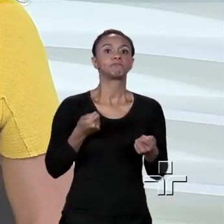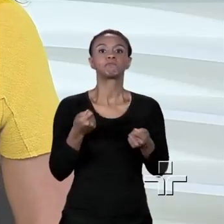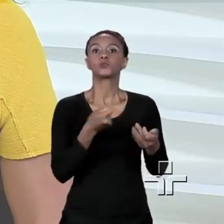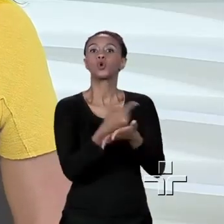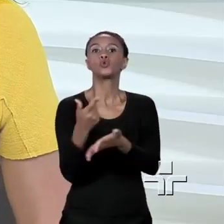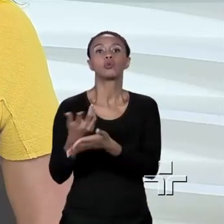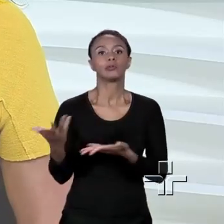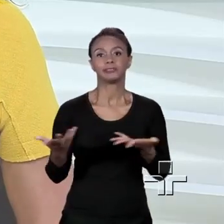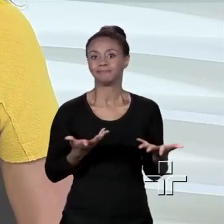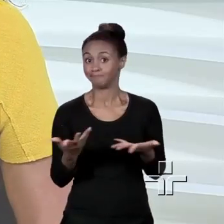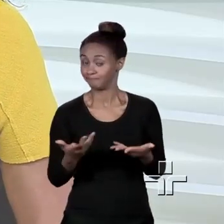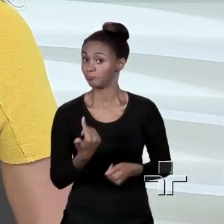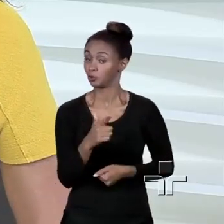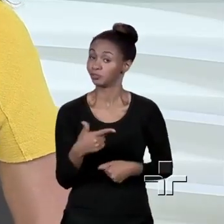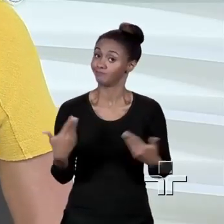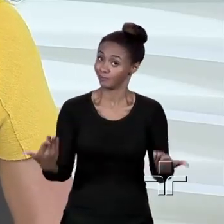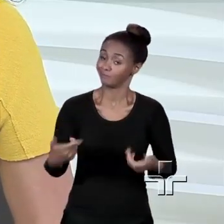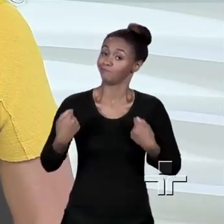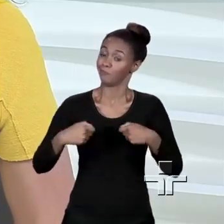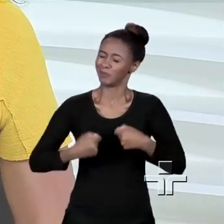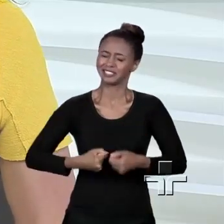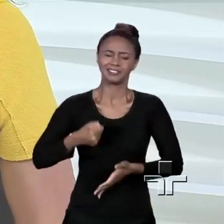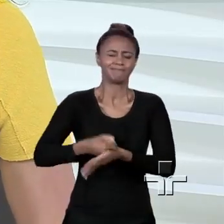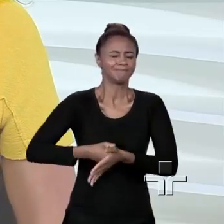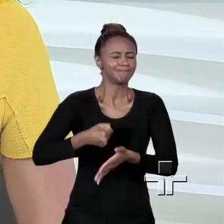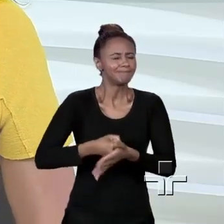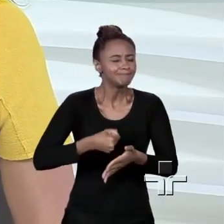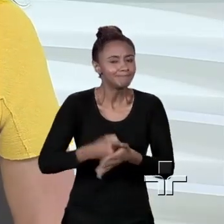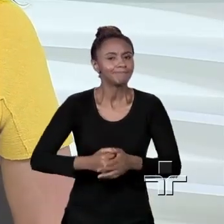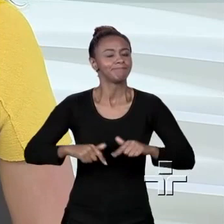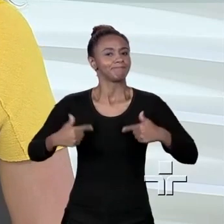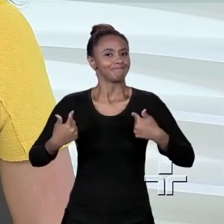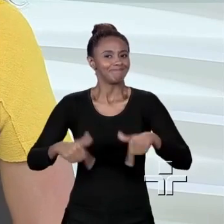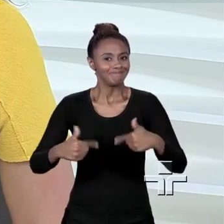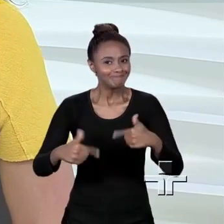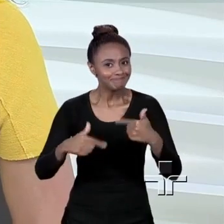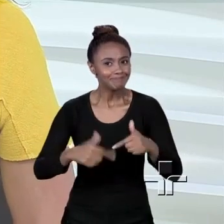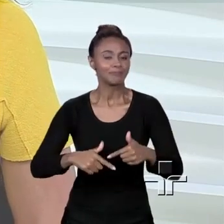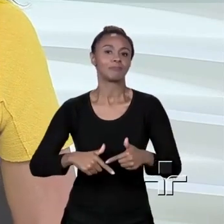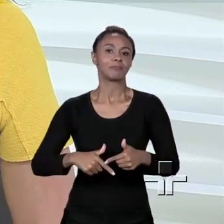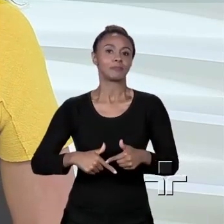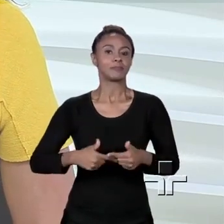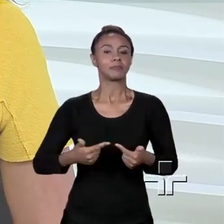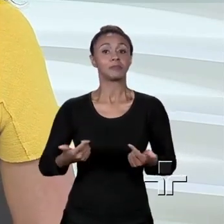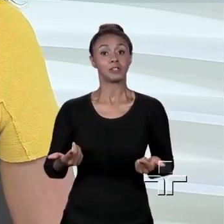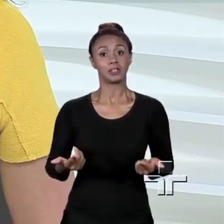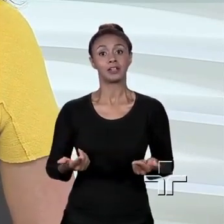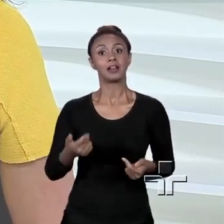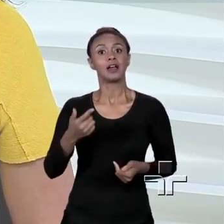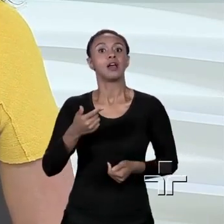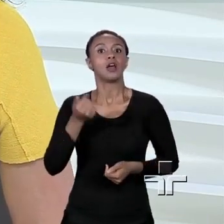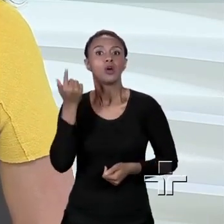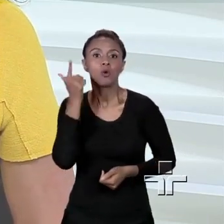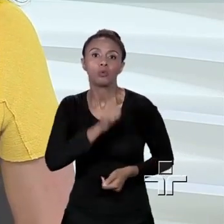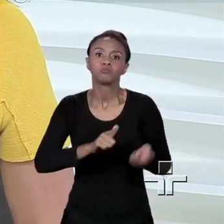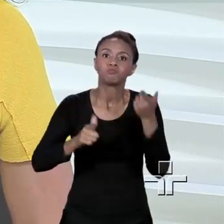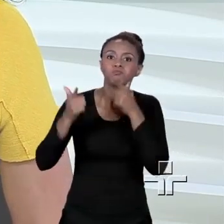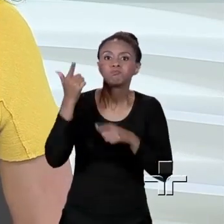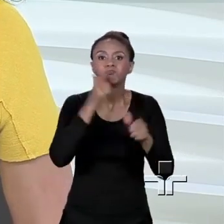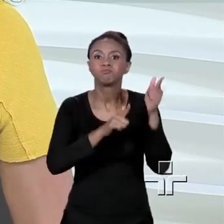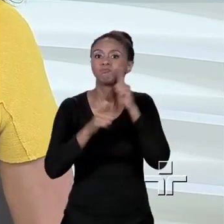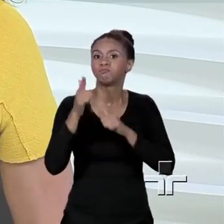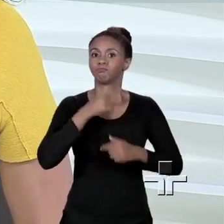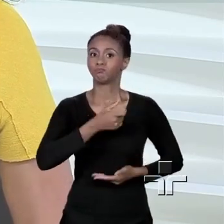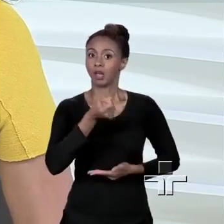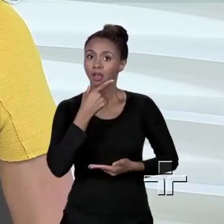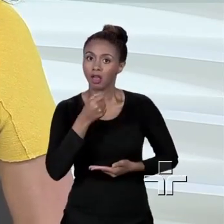assim, a gente tem que trabalhar muito a dispensação de medicamentos na